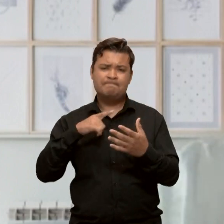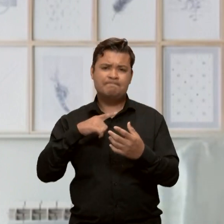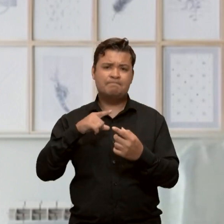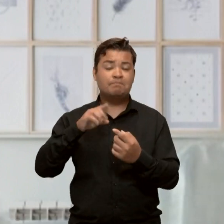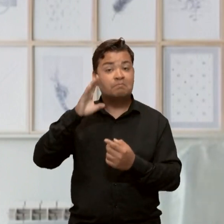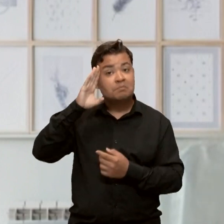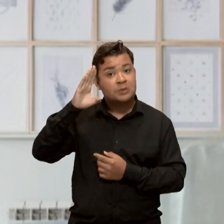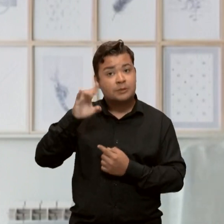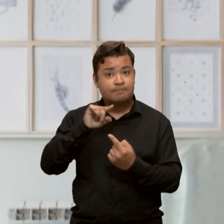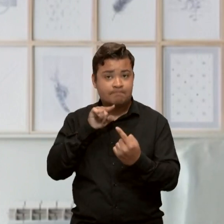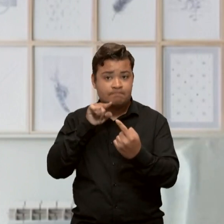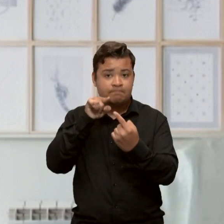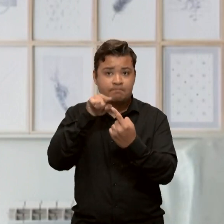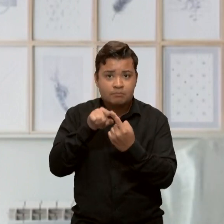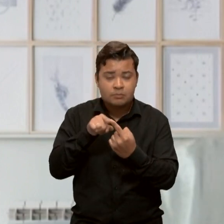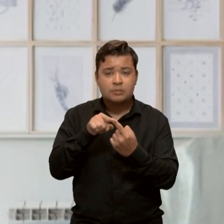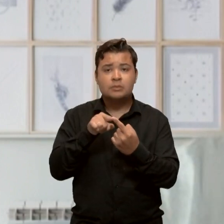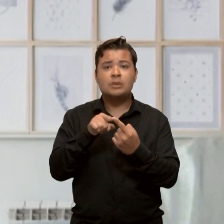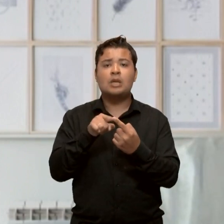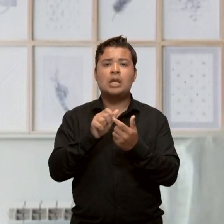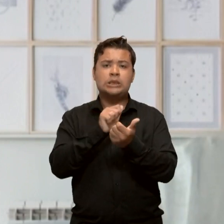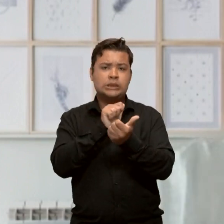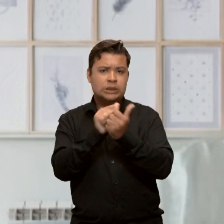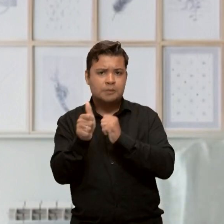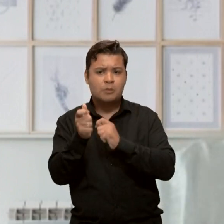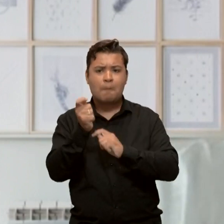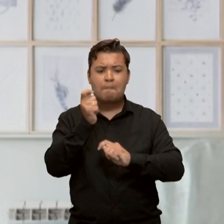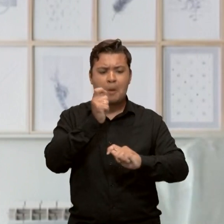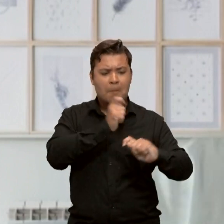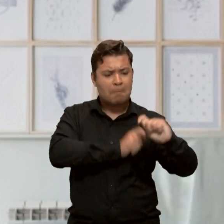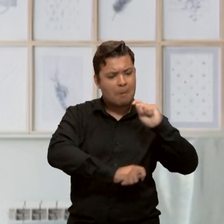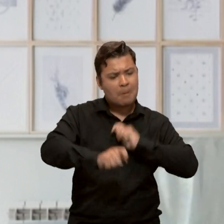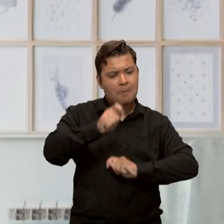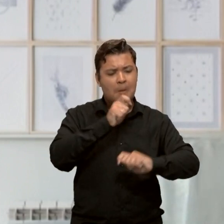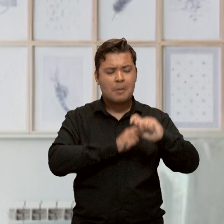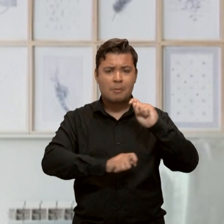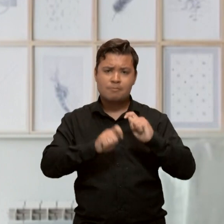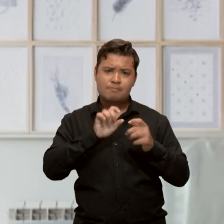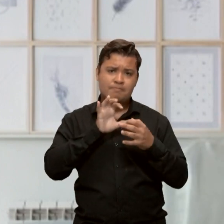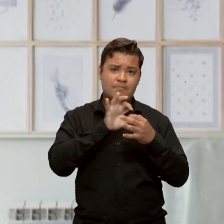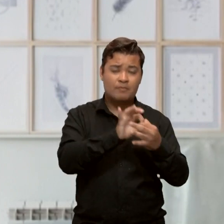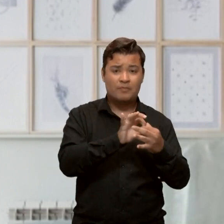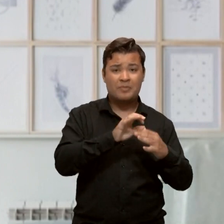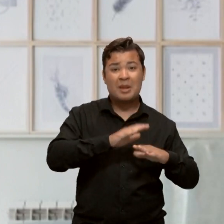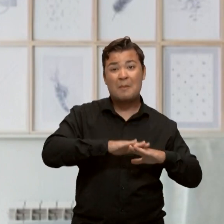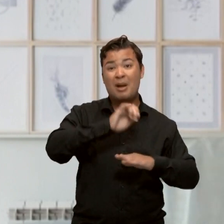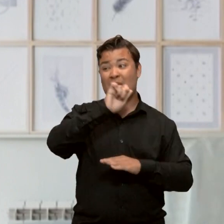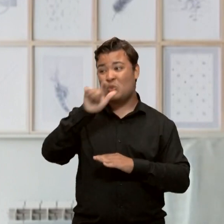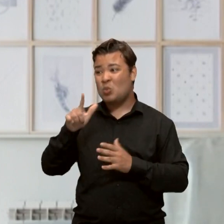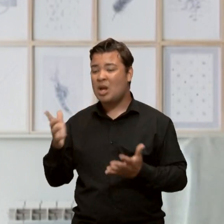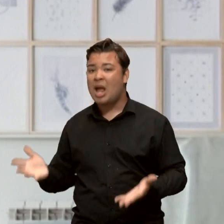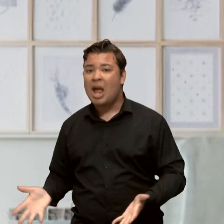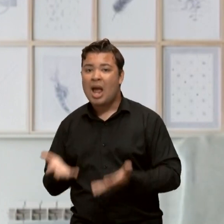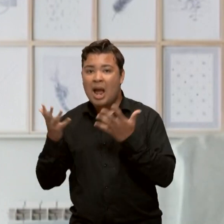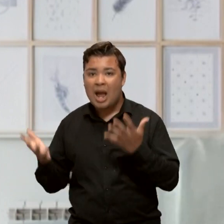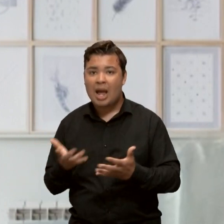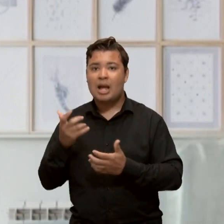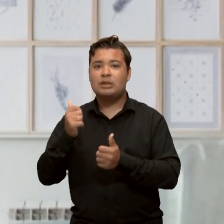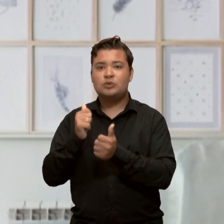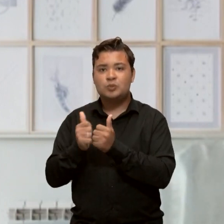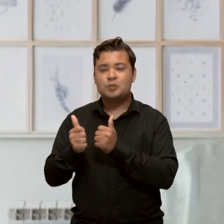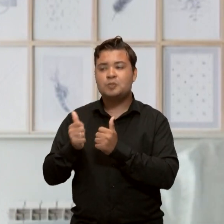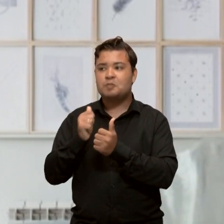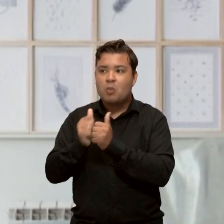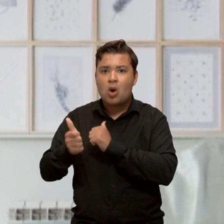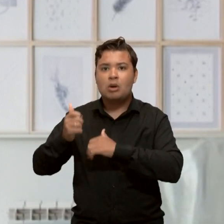a cadeia produtiva do esporte do que necessariamente com o incentivo da prática esportiva. Para a gente ter